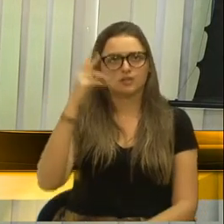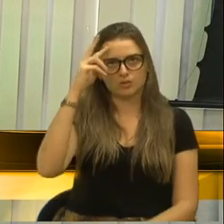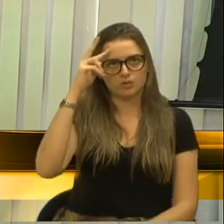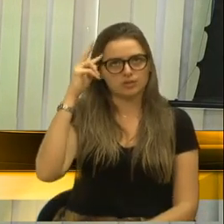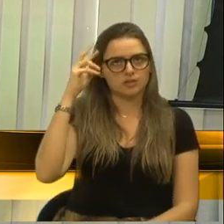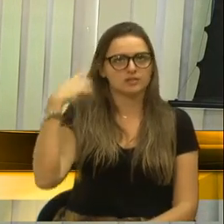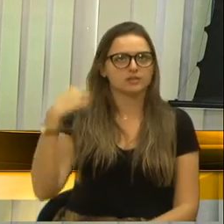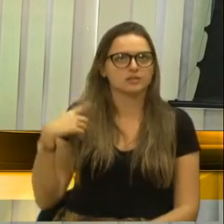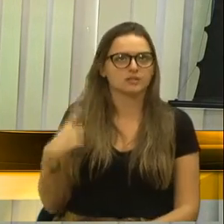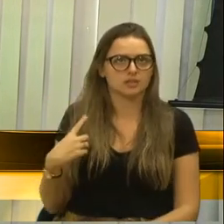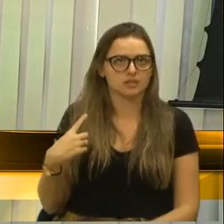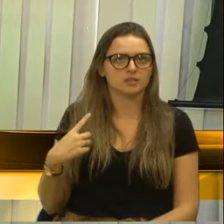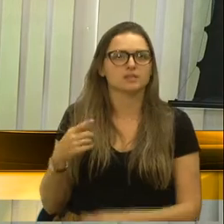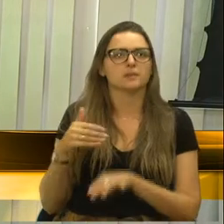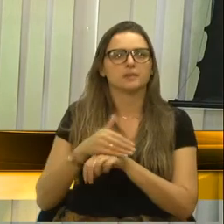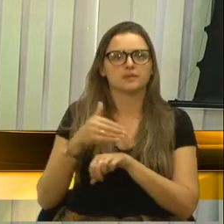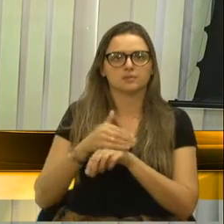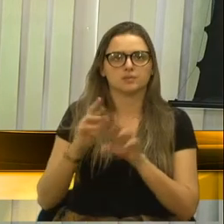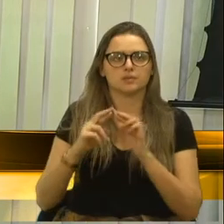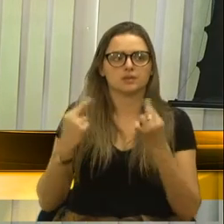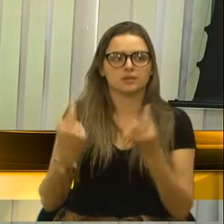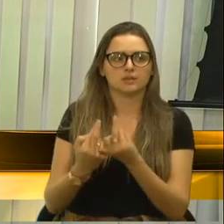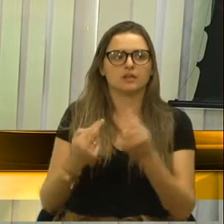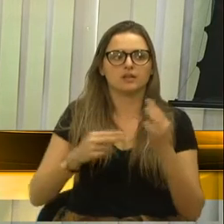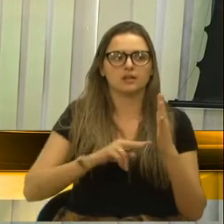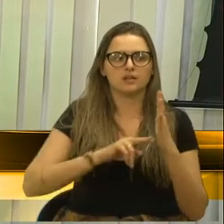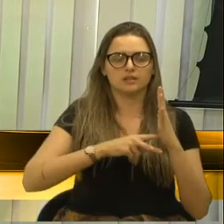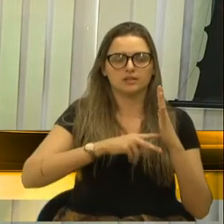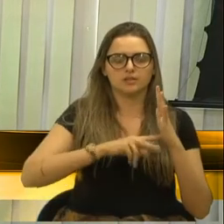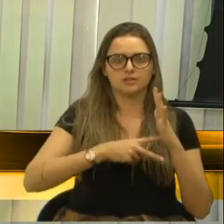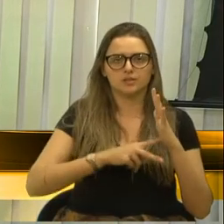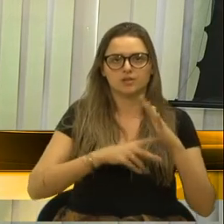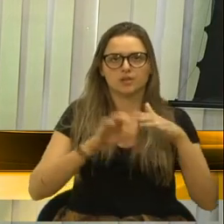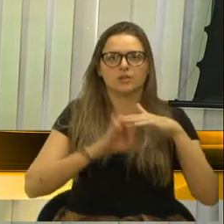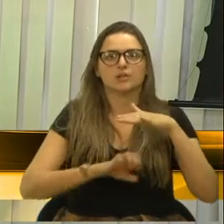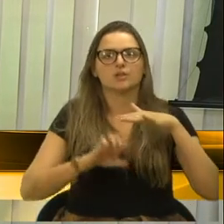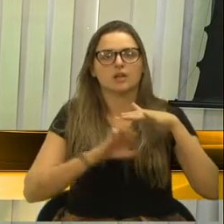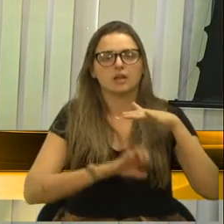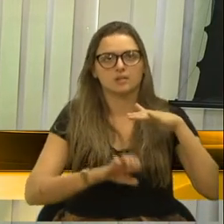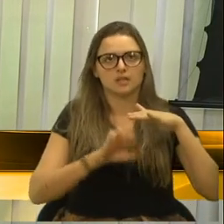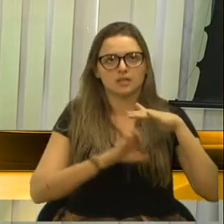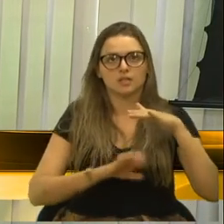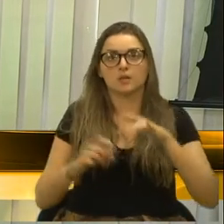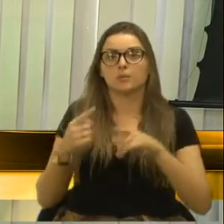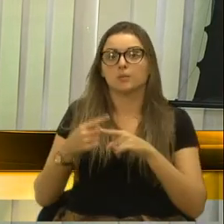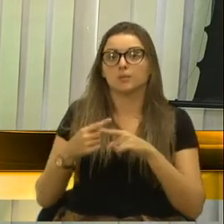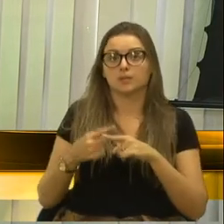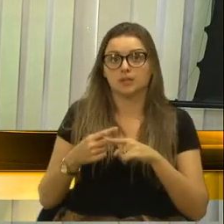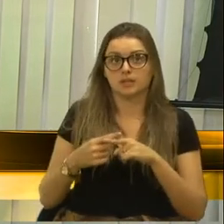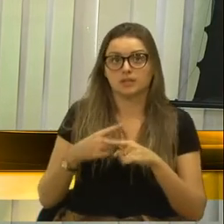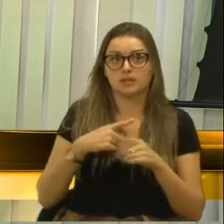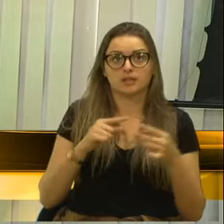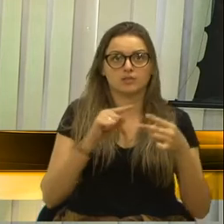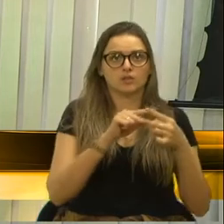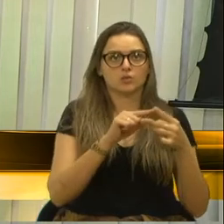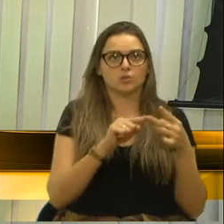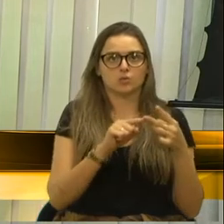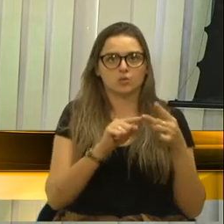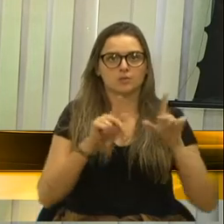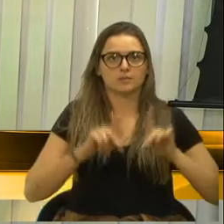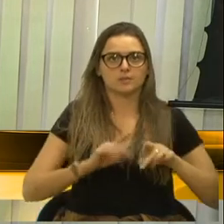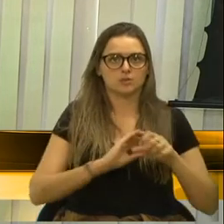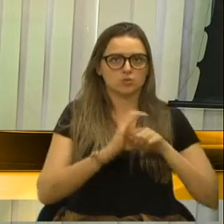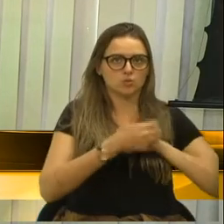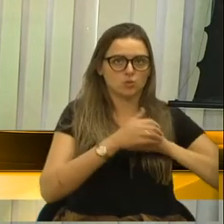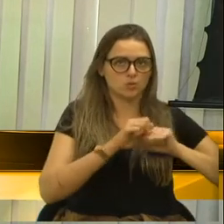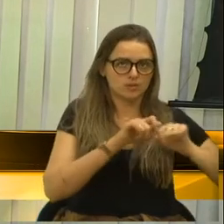Denise, numa reunião com os sindicatos e a direção da empresa, porque haviam surgido 2 casos de coronavírus no